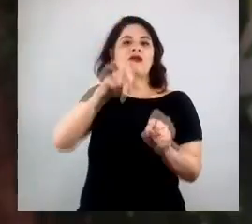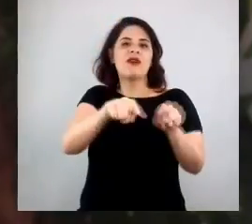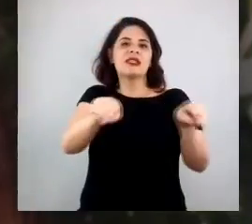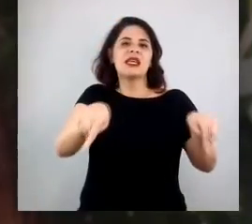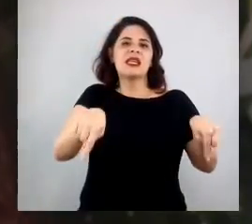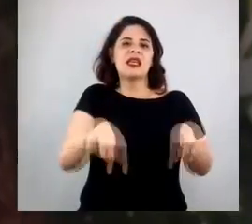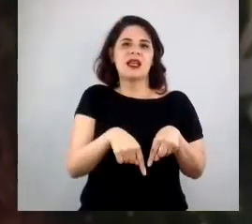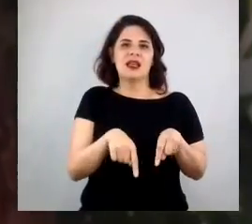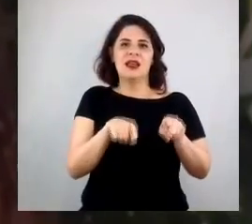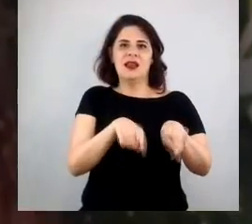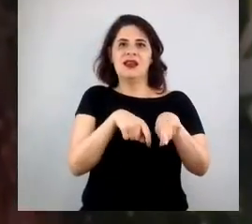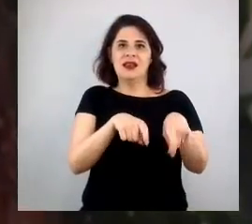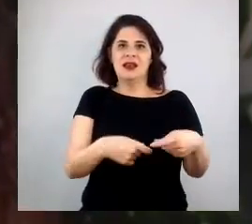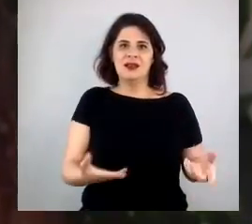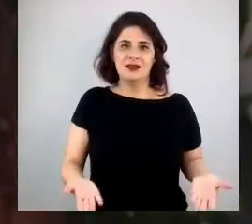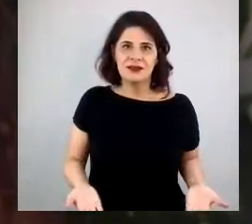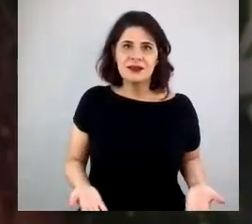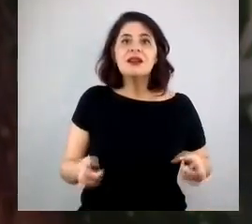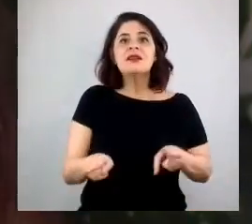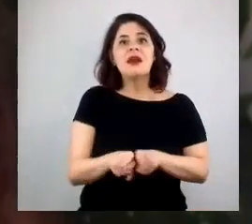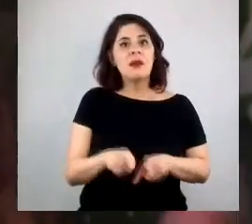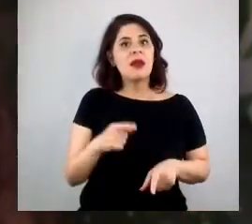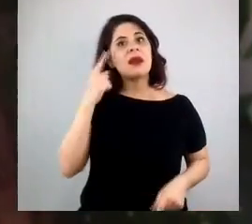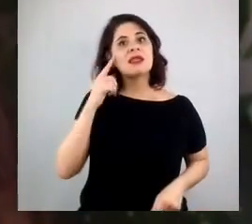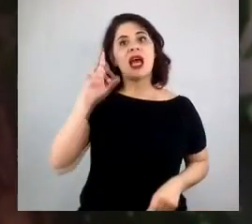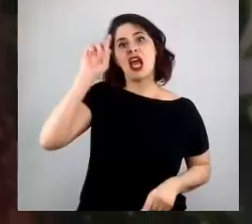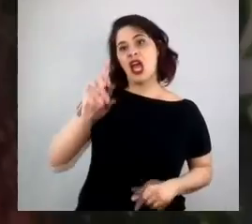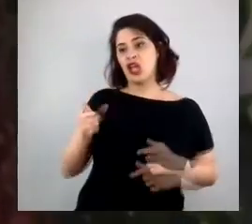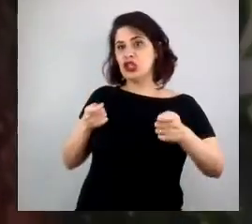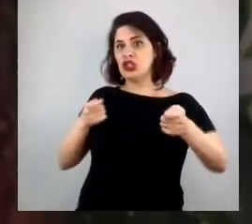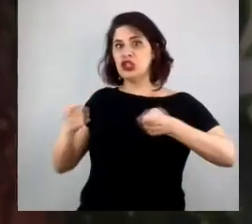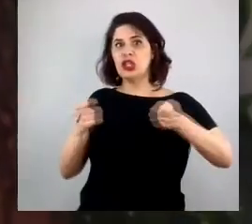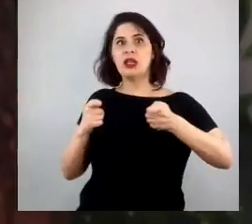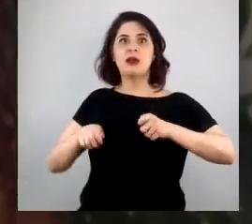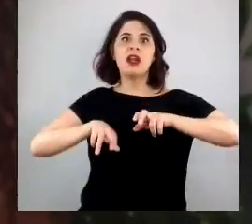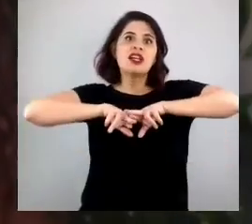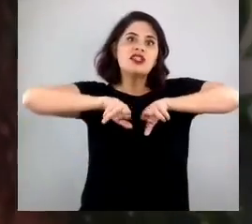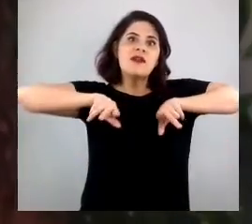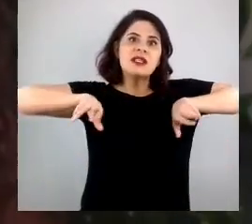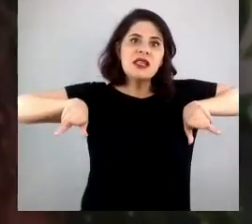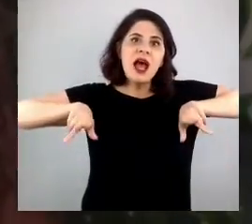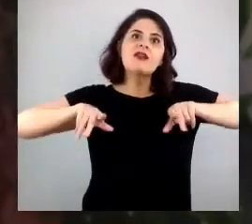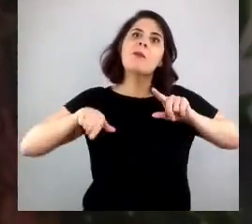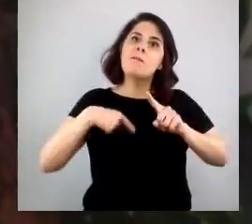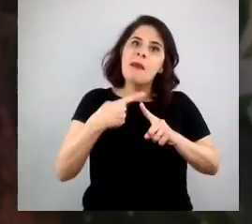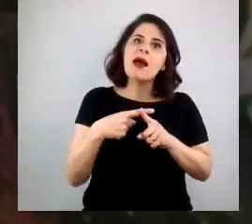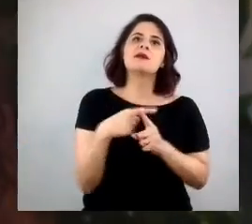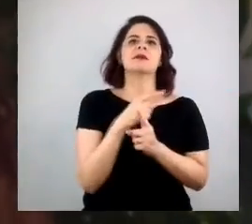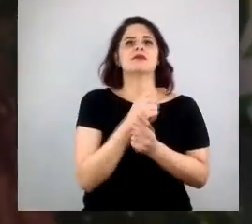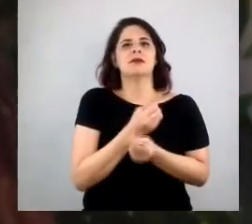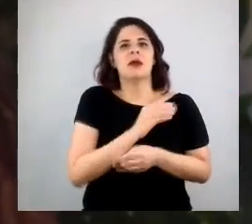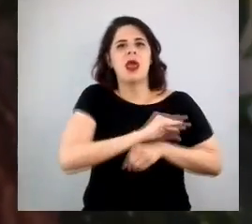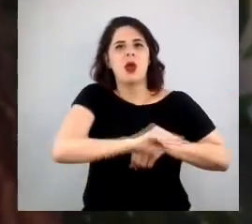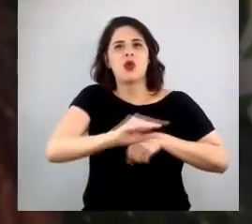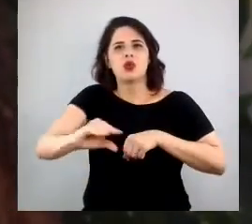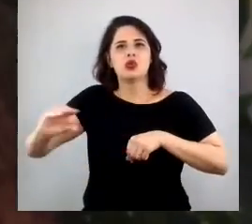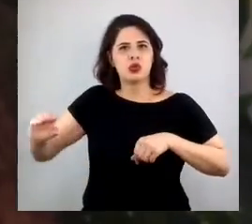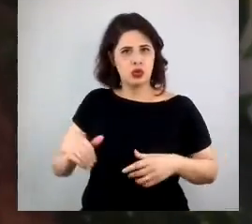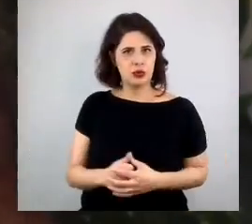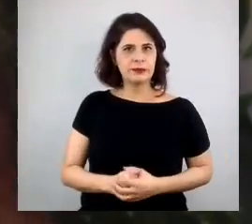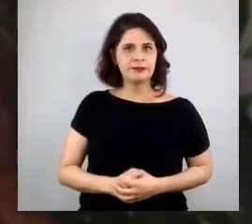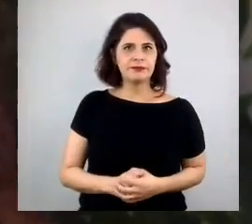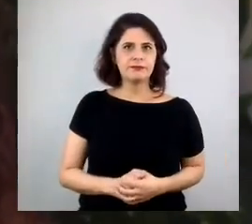Formação de diretoria, comitês de diversidade com recursos, né, para a implementação justamente desse lugar